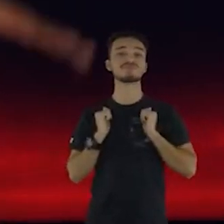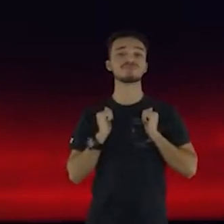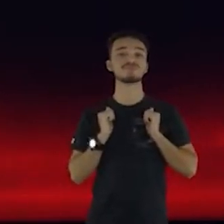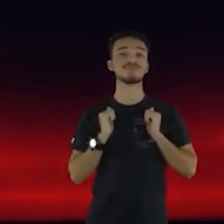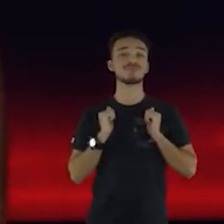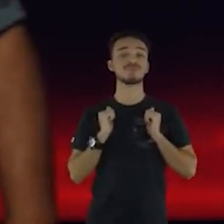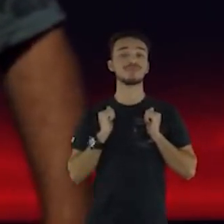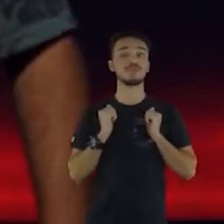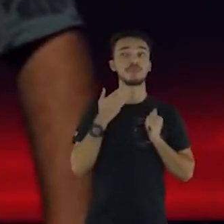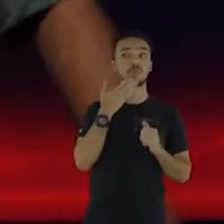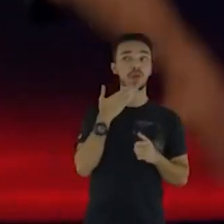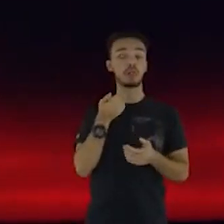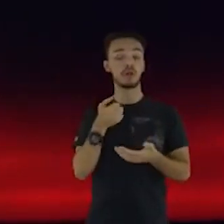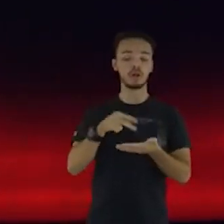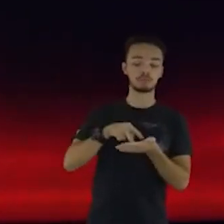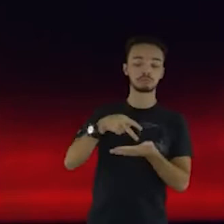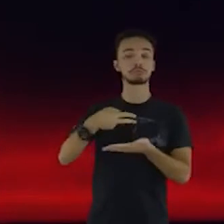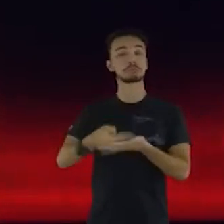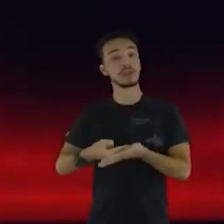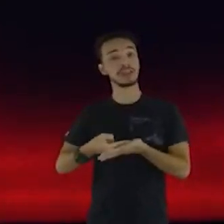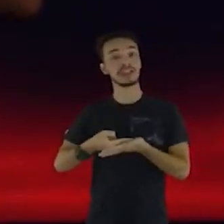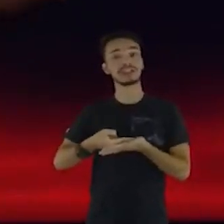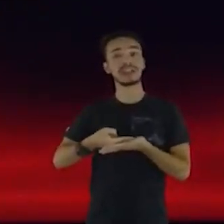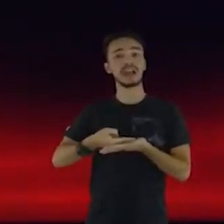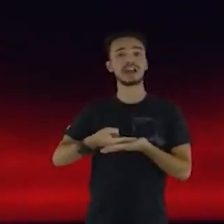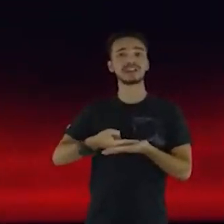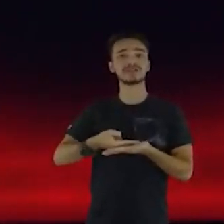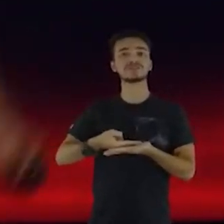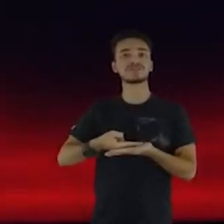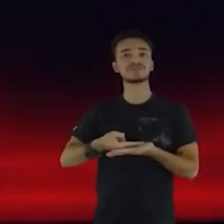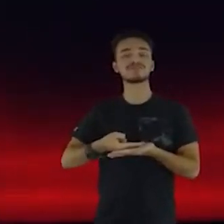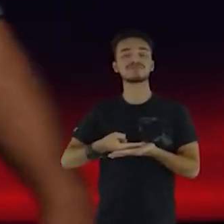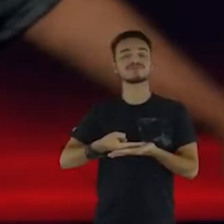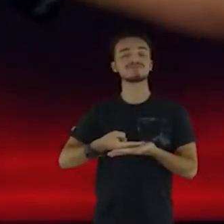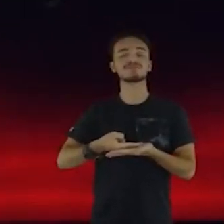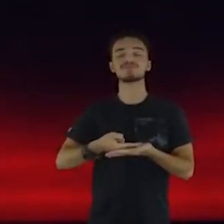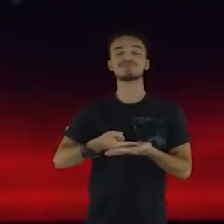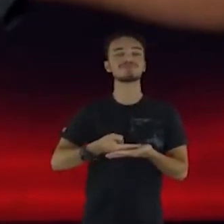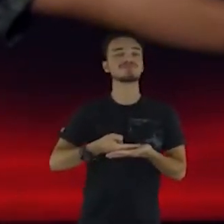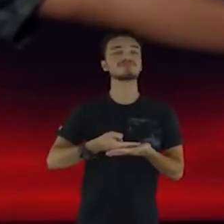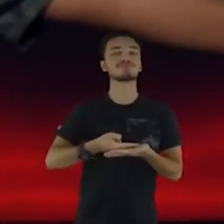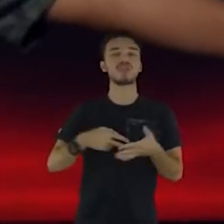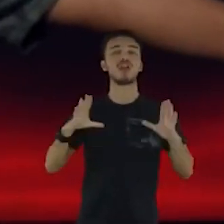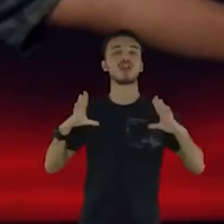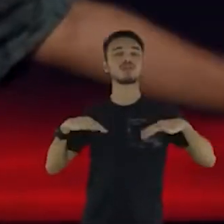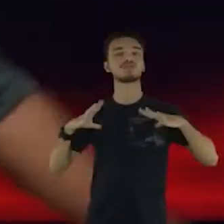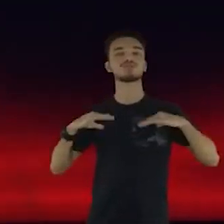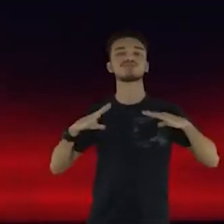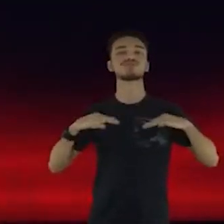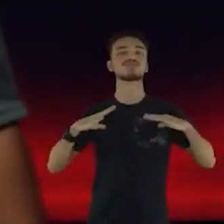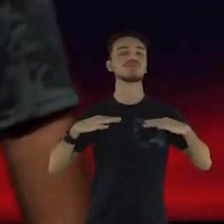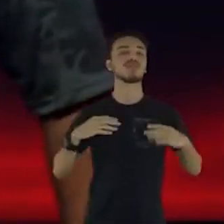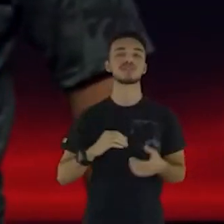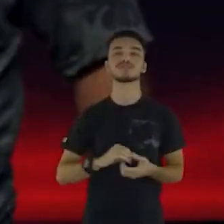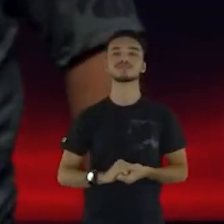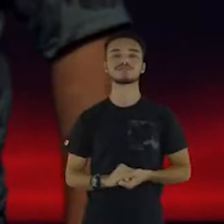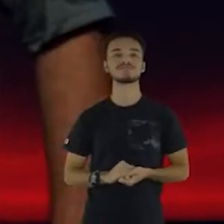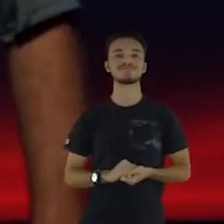é deitado, esticado, não do jeito que Deus faz, mas espreguiçado na